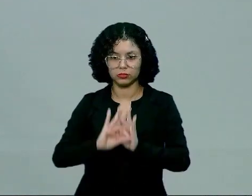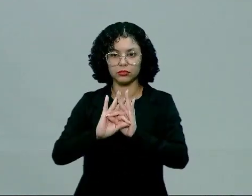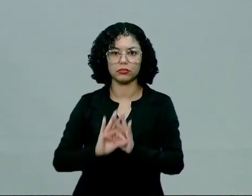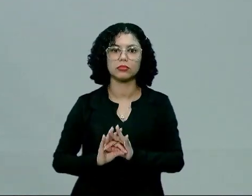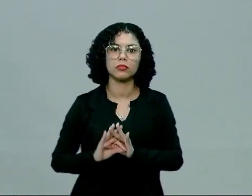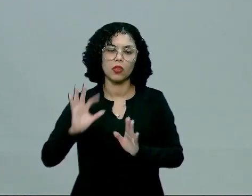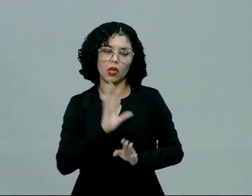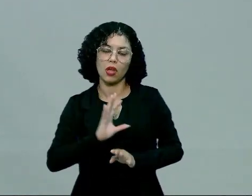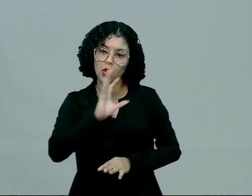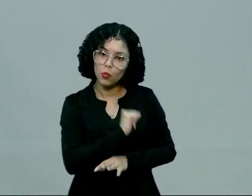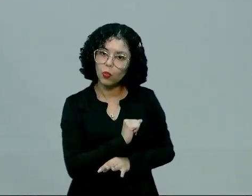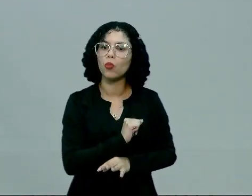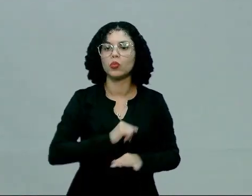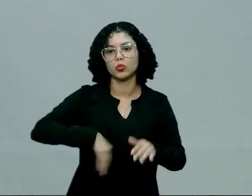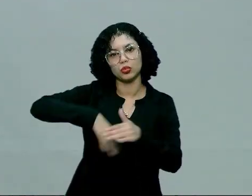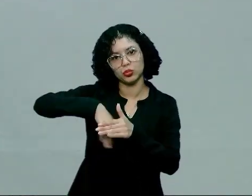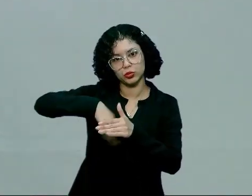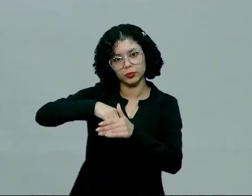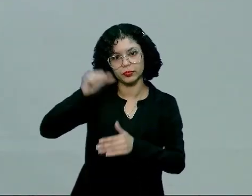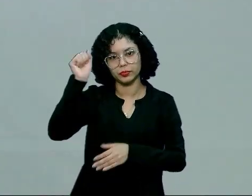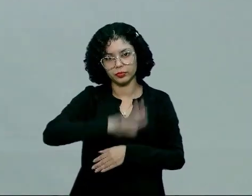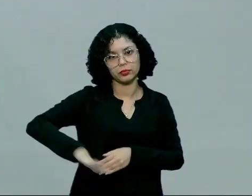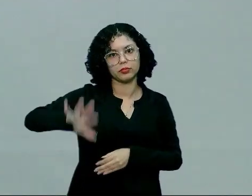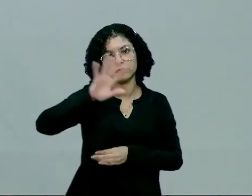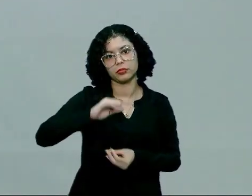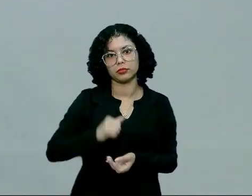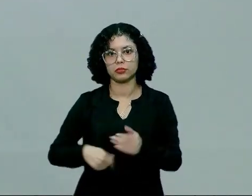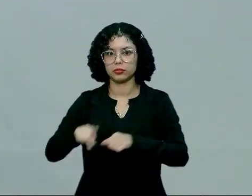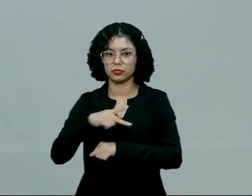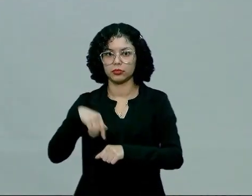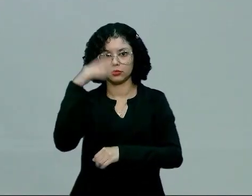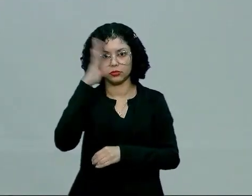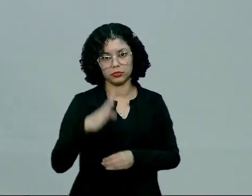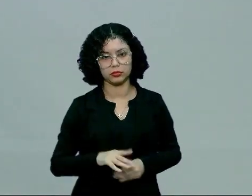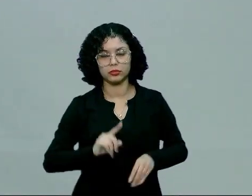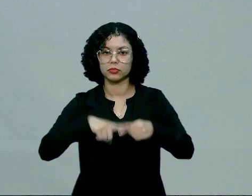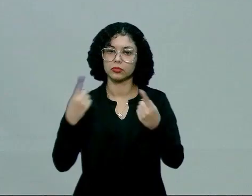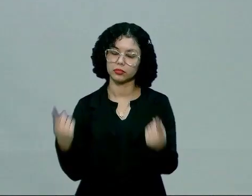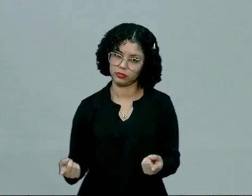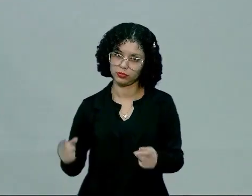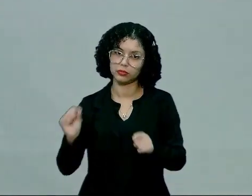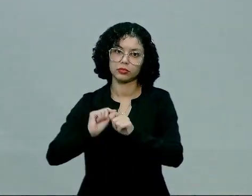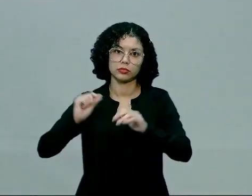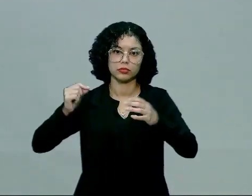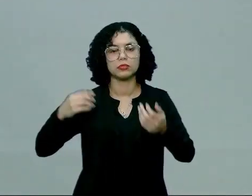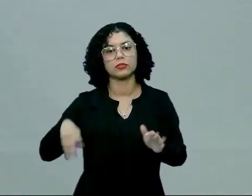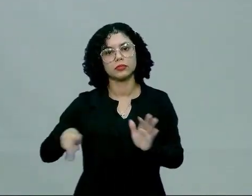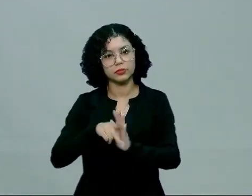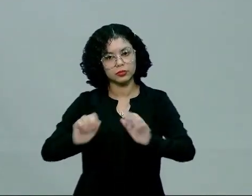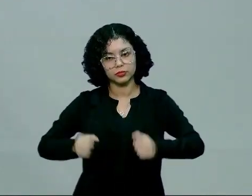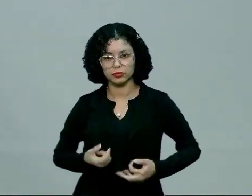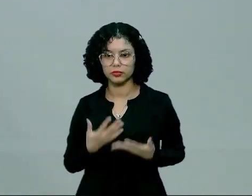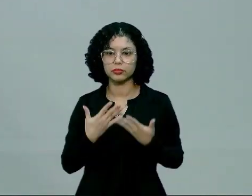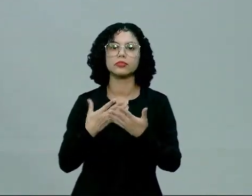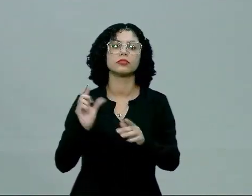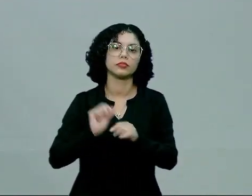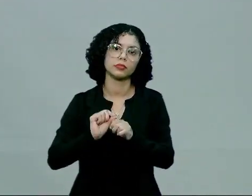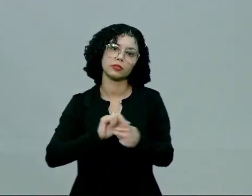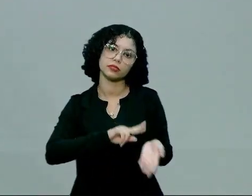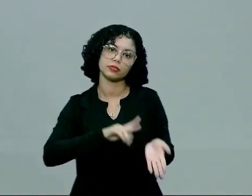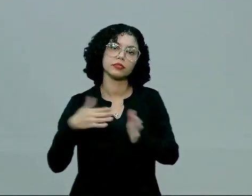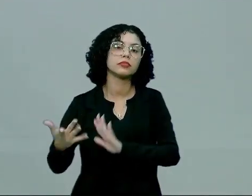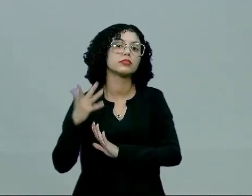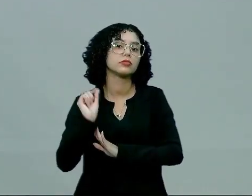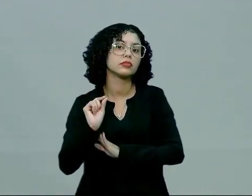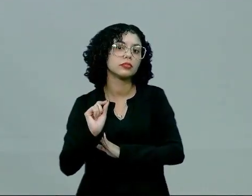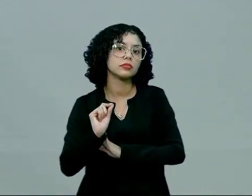de paixão paixão o quê Nacional porque eu não sei se você sabe futebol não é brasileiro porém ele foi enraizado e incorporado e faz hoje parte da